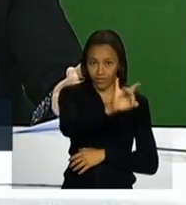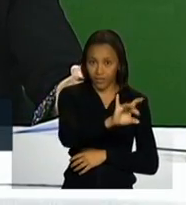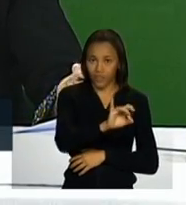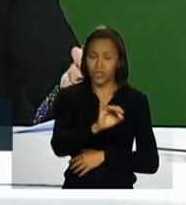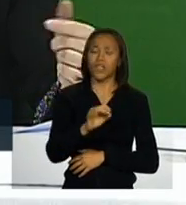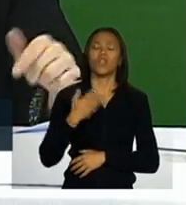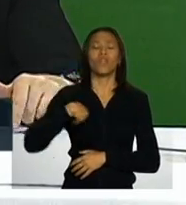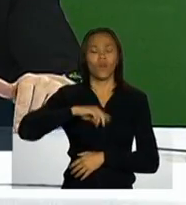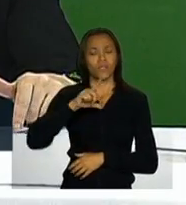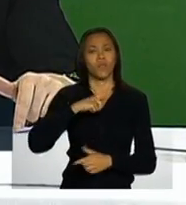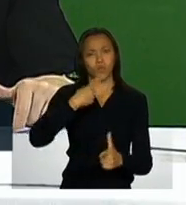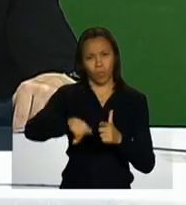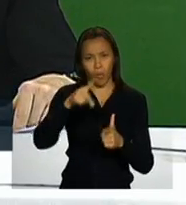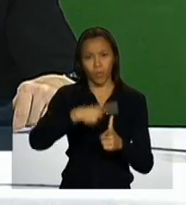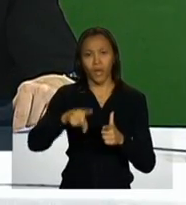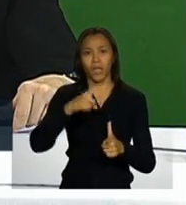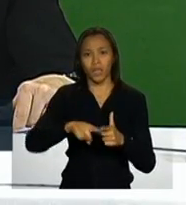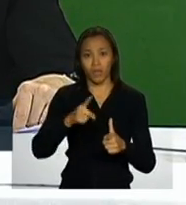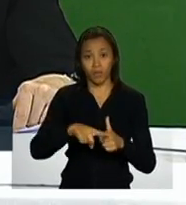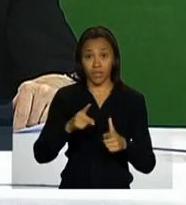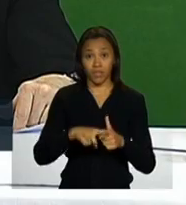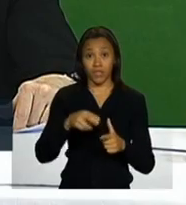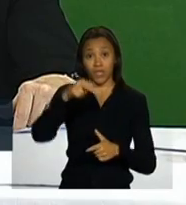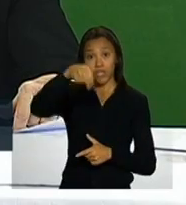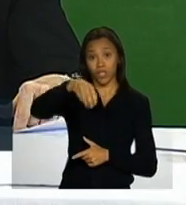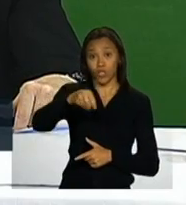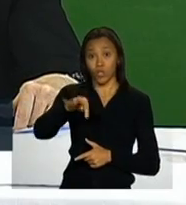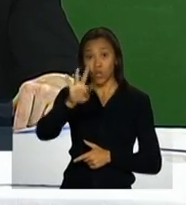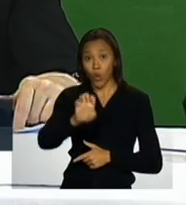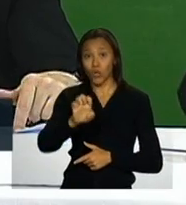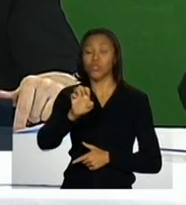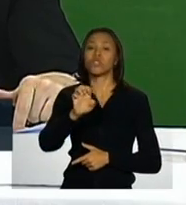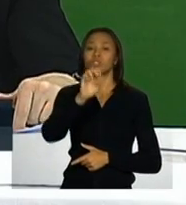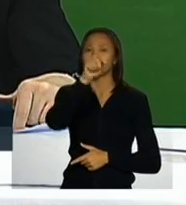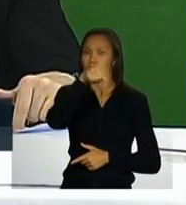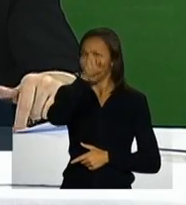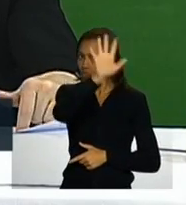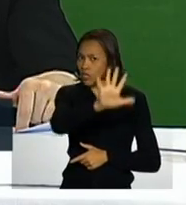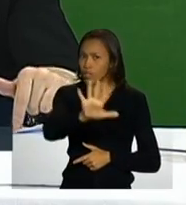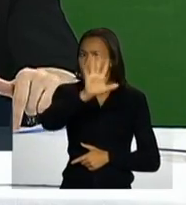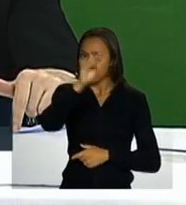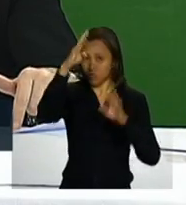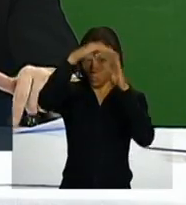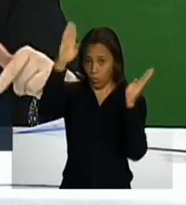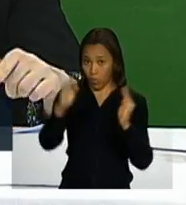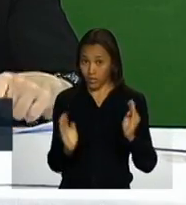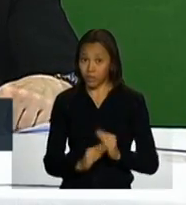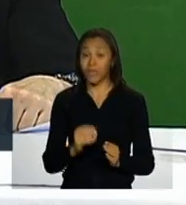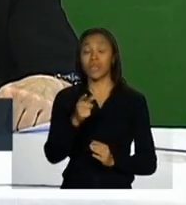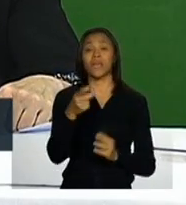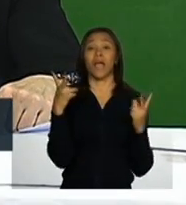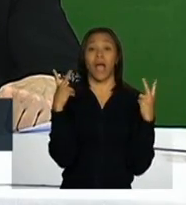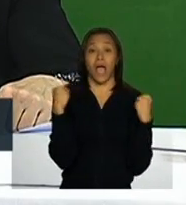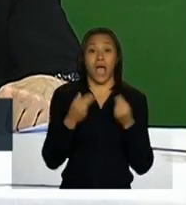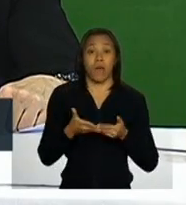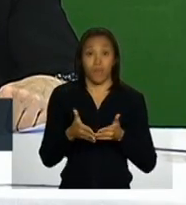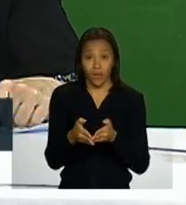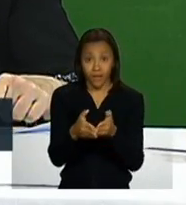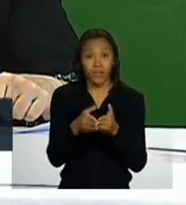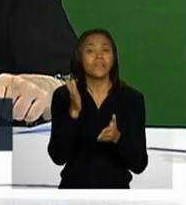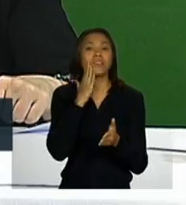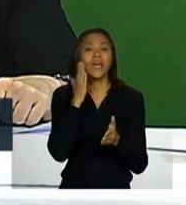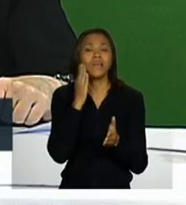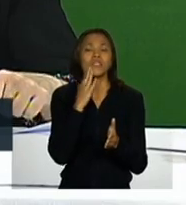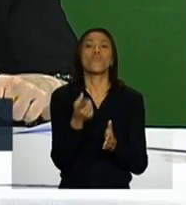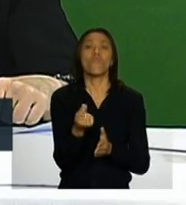problema muito grande de atendimento de praticagem na região norte do país e ela pediu para que a Marinha determinasse um aumento linear de 50%.